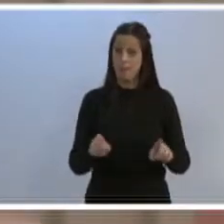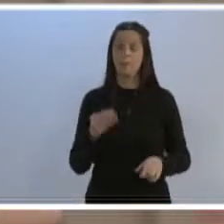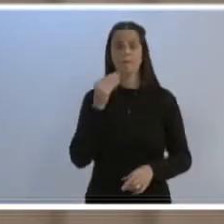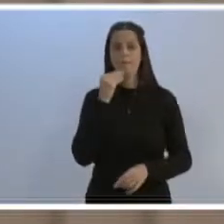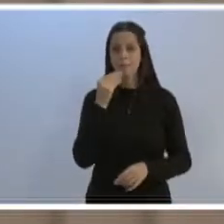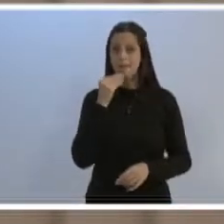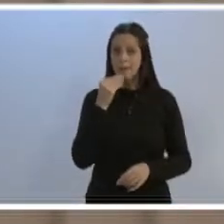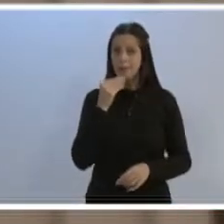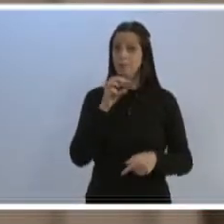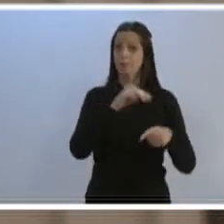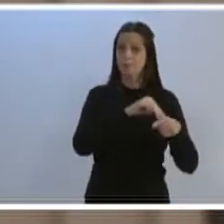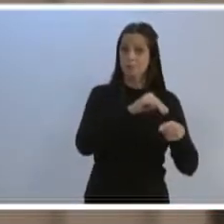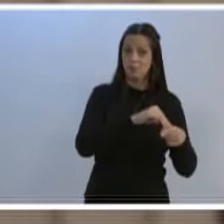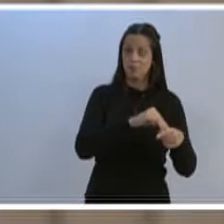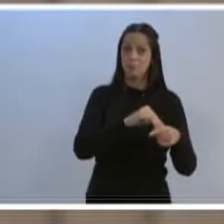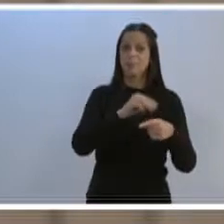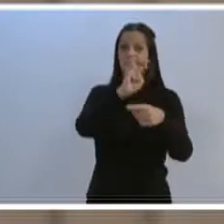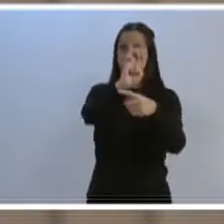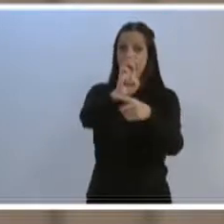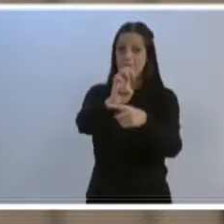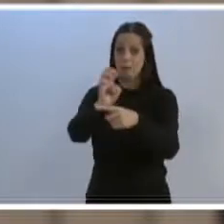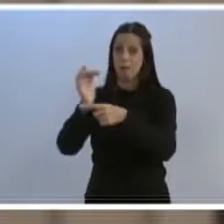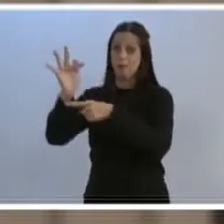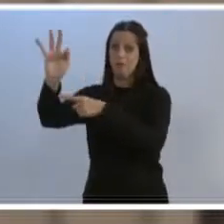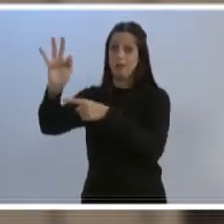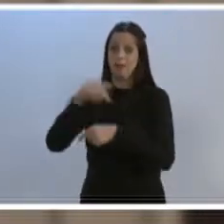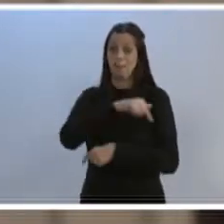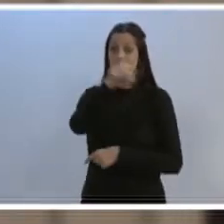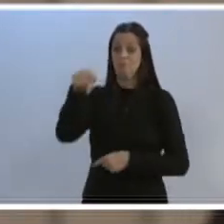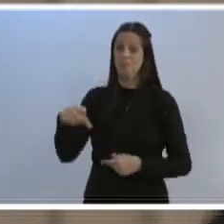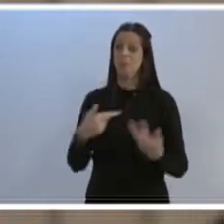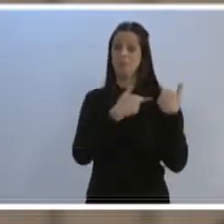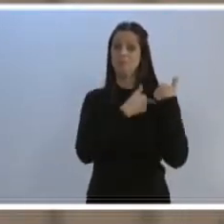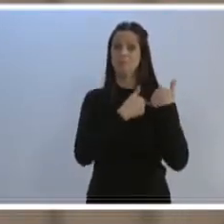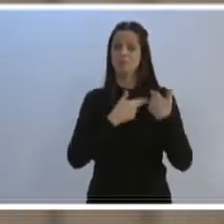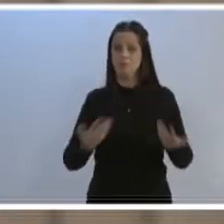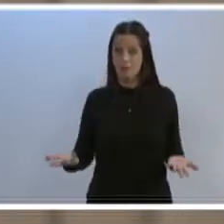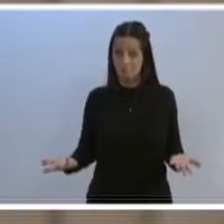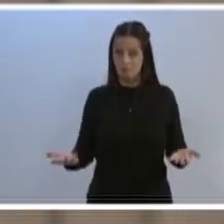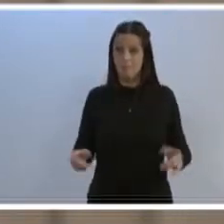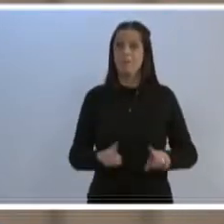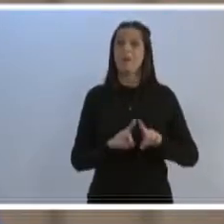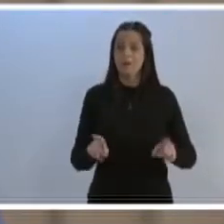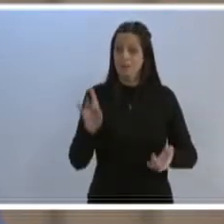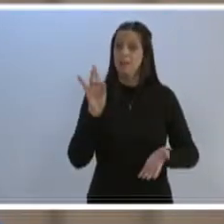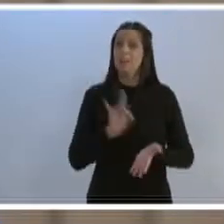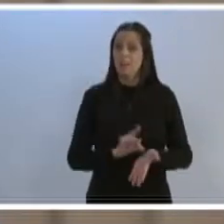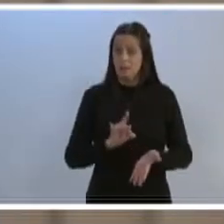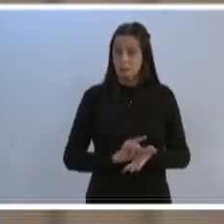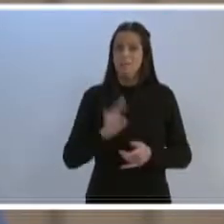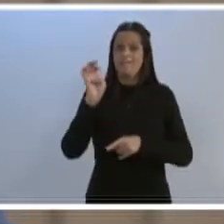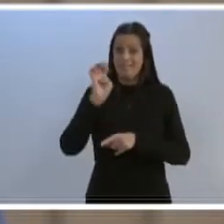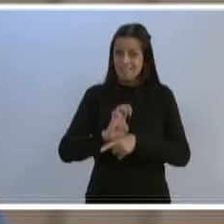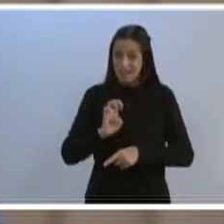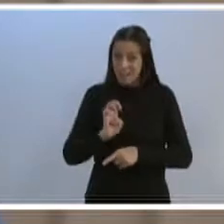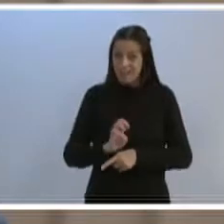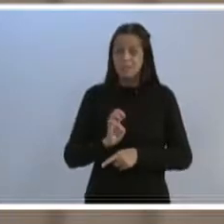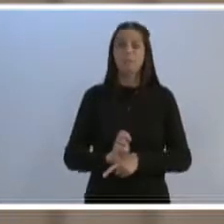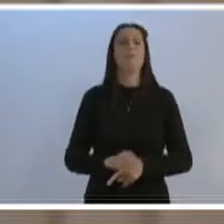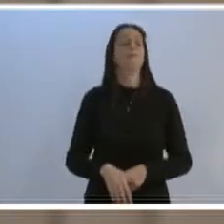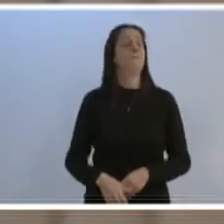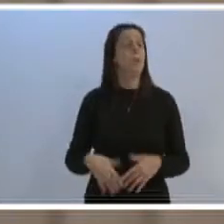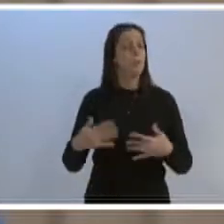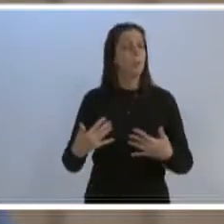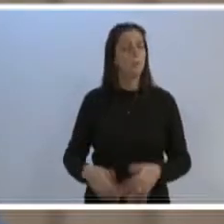são município estado federal o governo federal agora vai lembrar o estado deve muito para nós é o secretário estava onde estava em reunião com